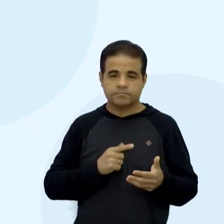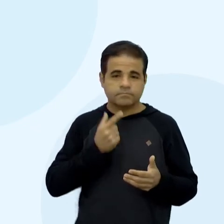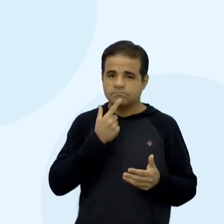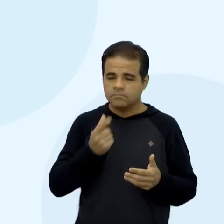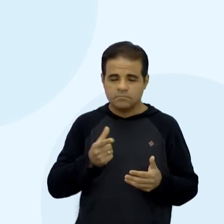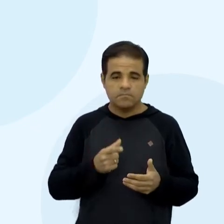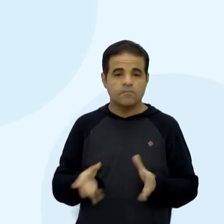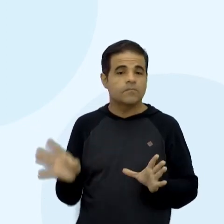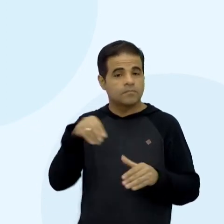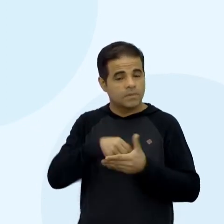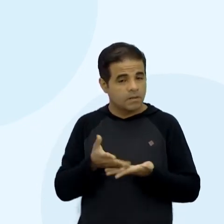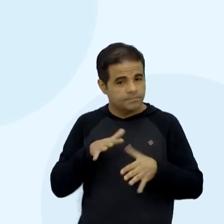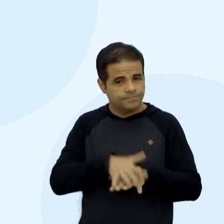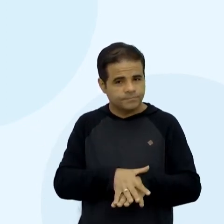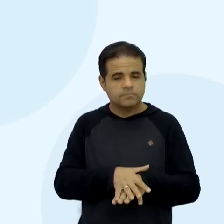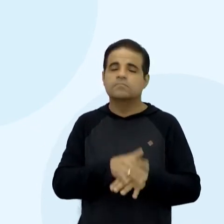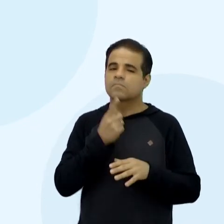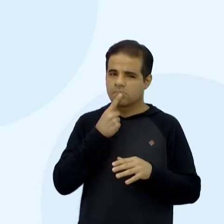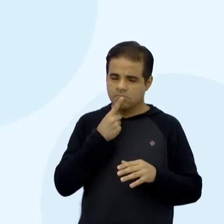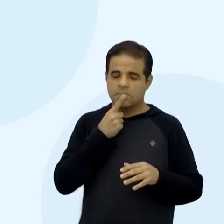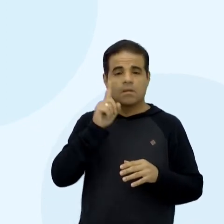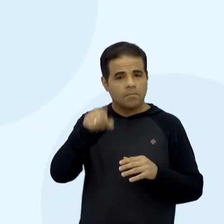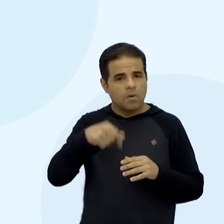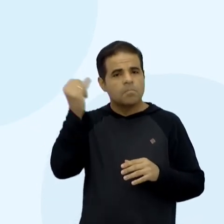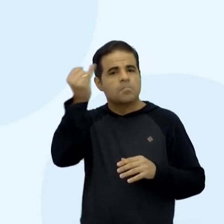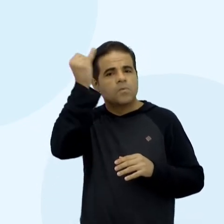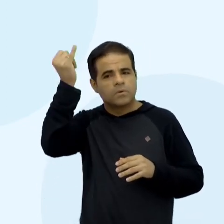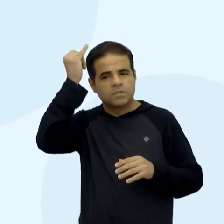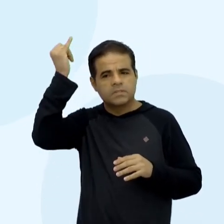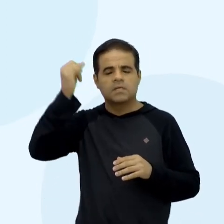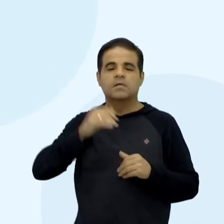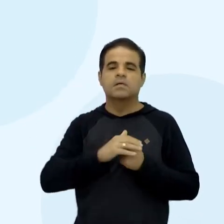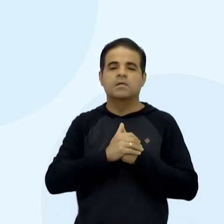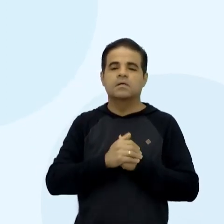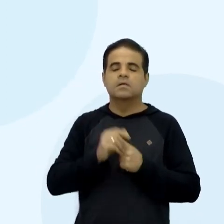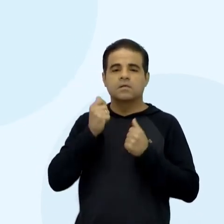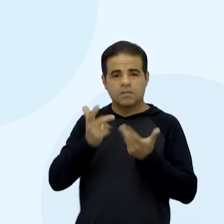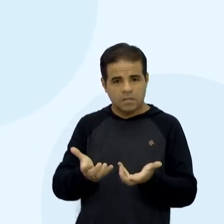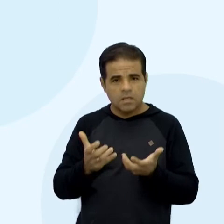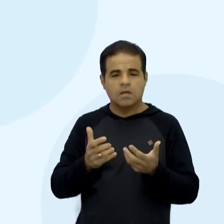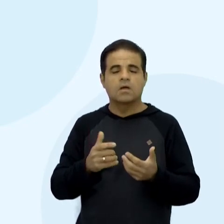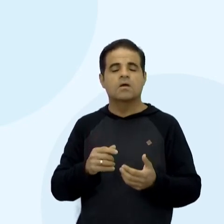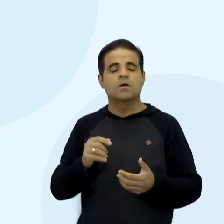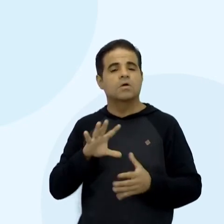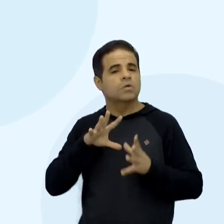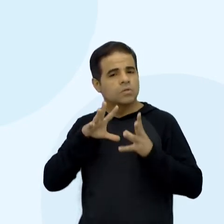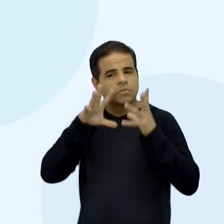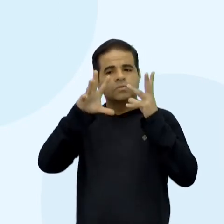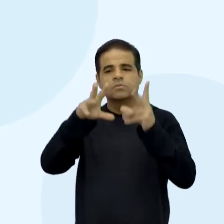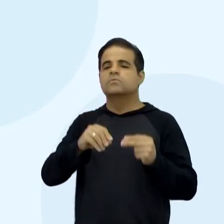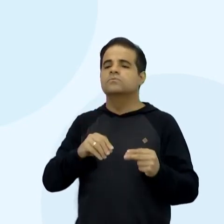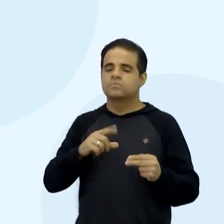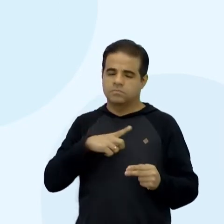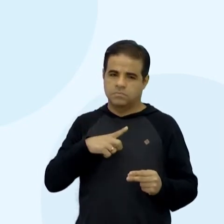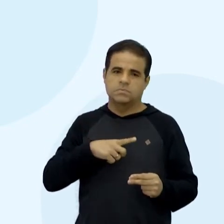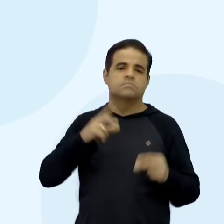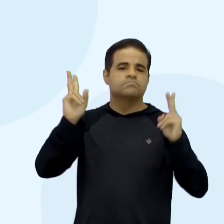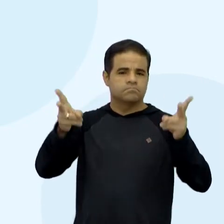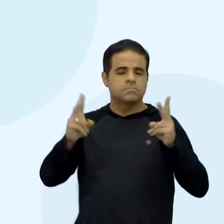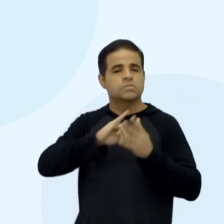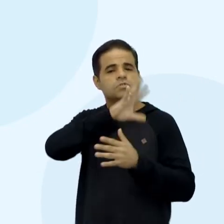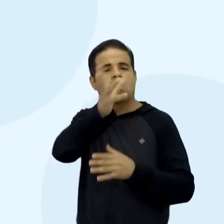falou da inclusão, mas eles sabem o quanto eu prezo isso e eu quero que todos tenham a